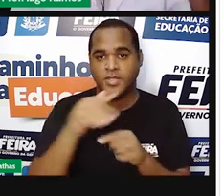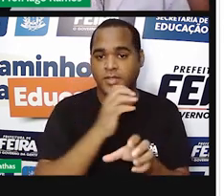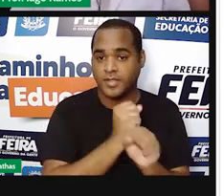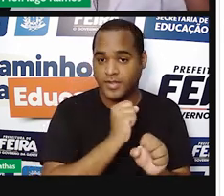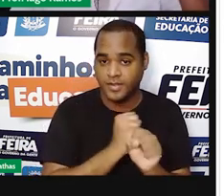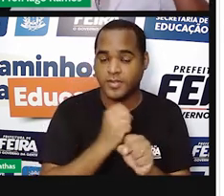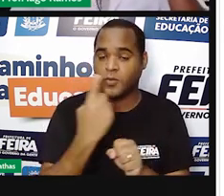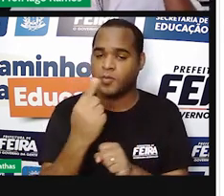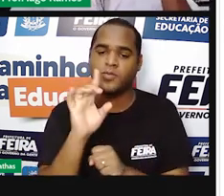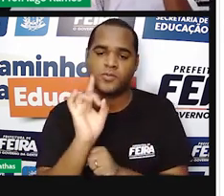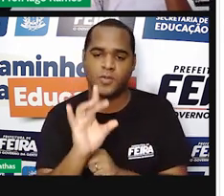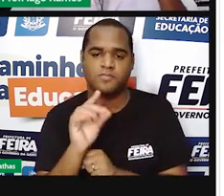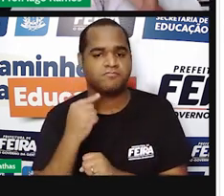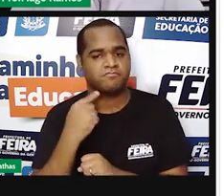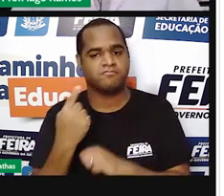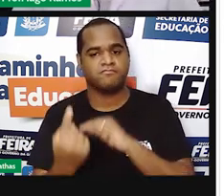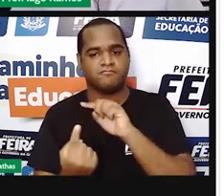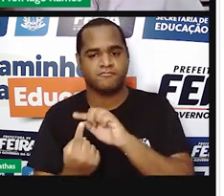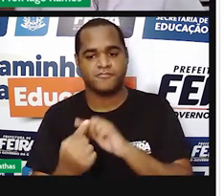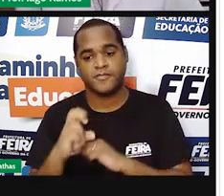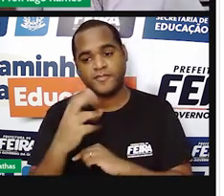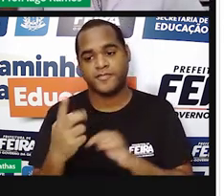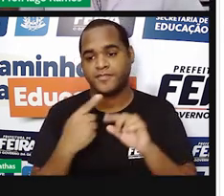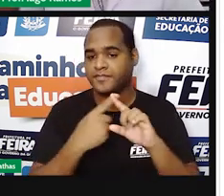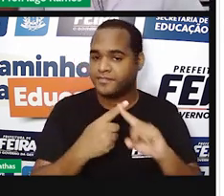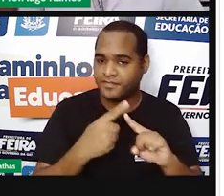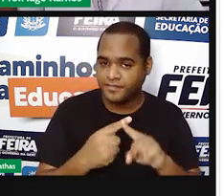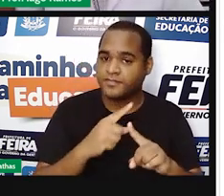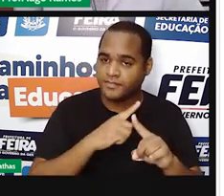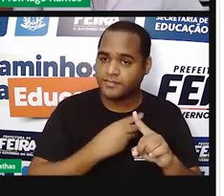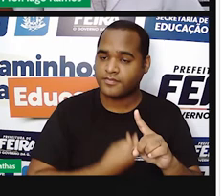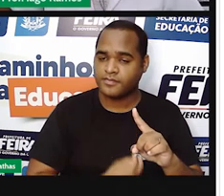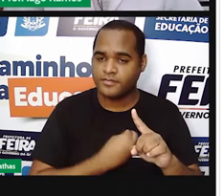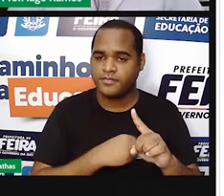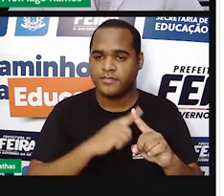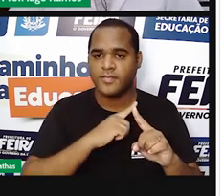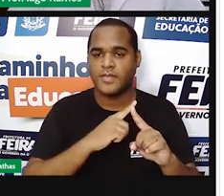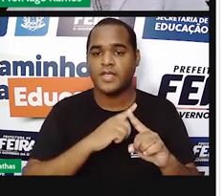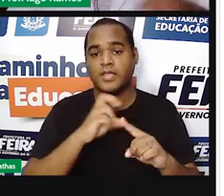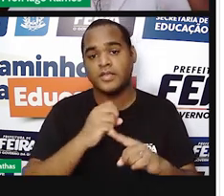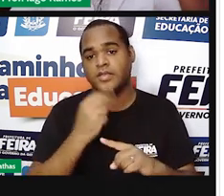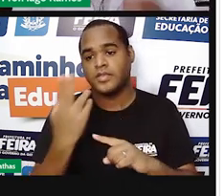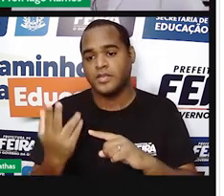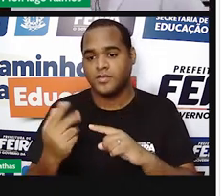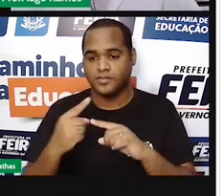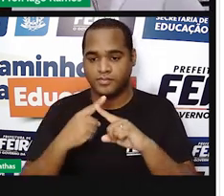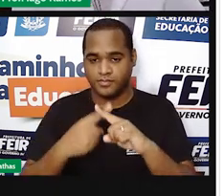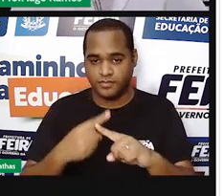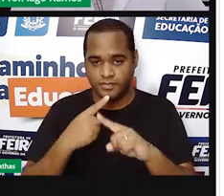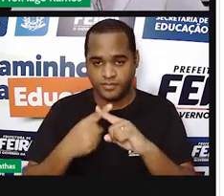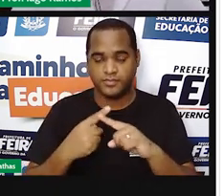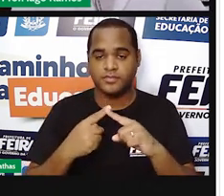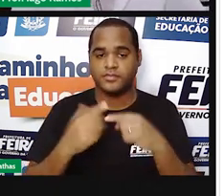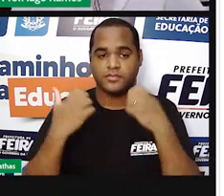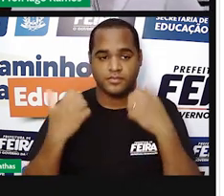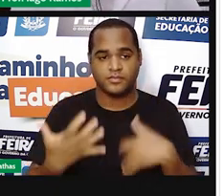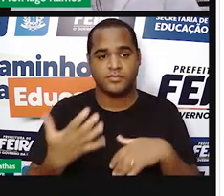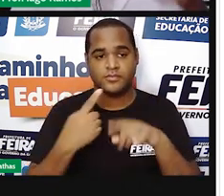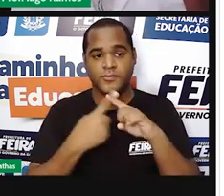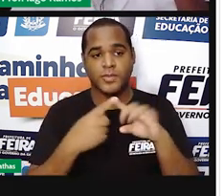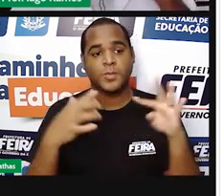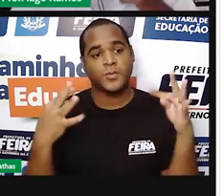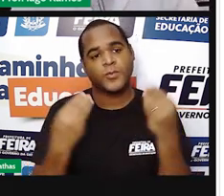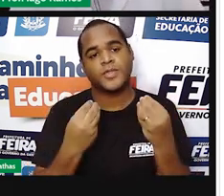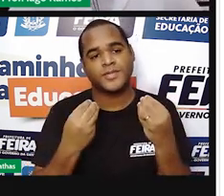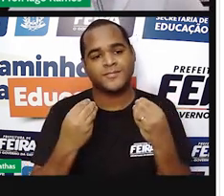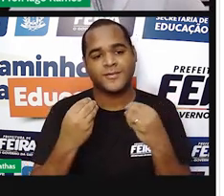pega a quantidade de uma opções de uma coisa vezes a quantidade de opções de outra coisa essa multiplicação da o